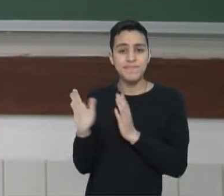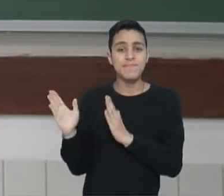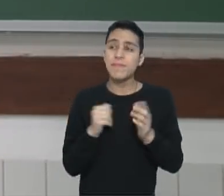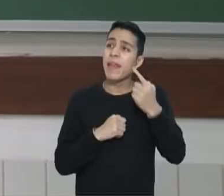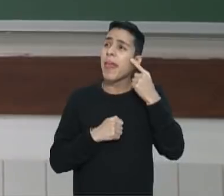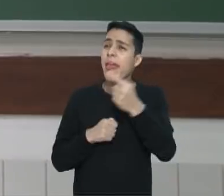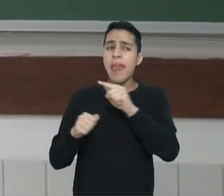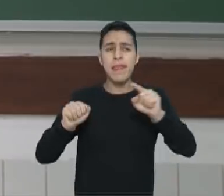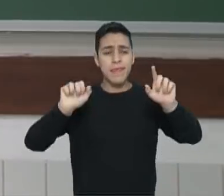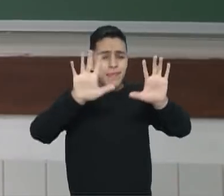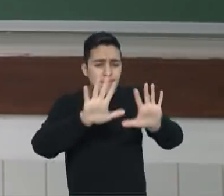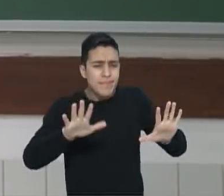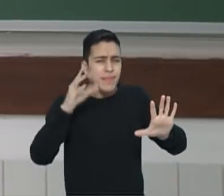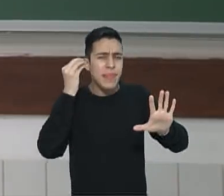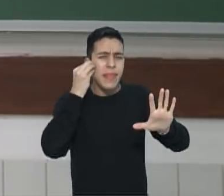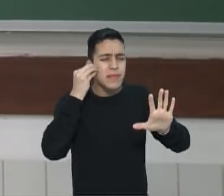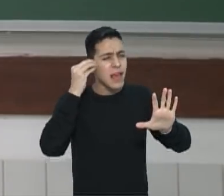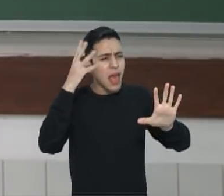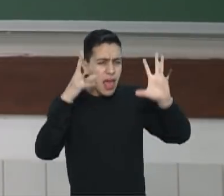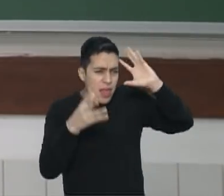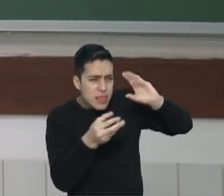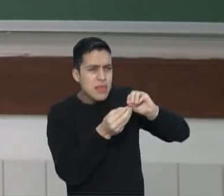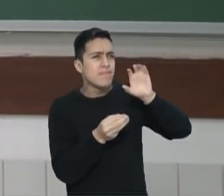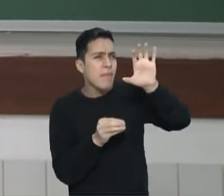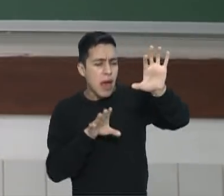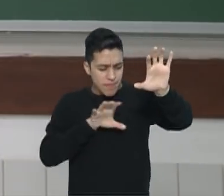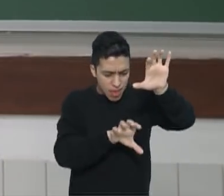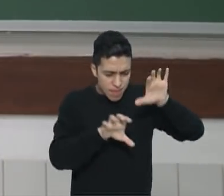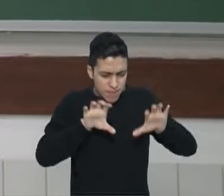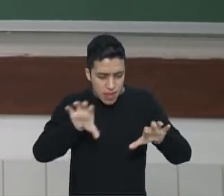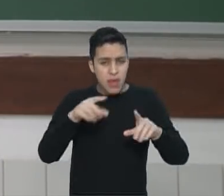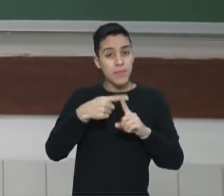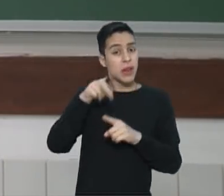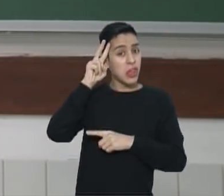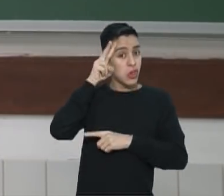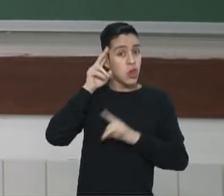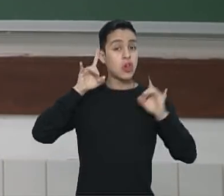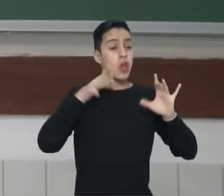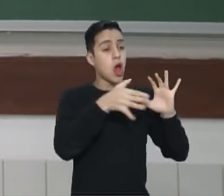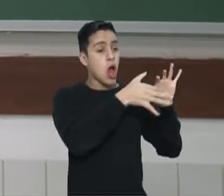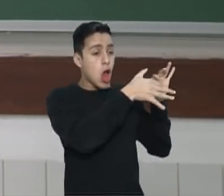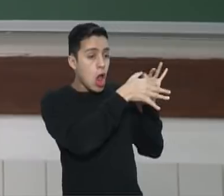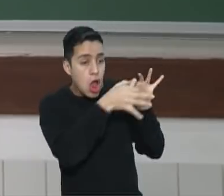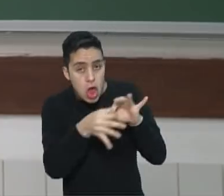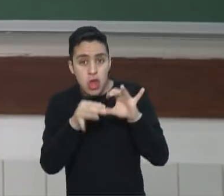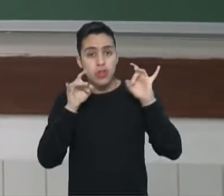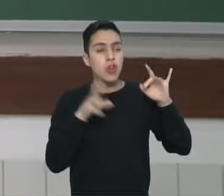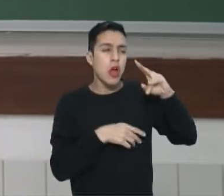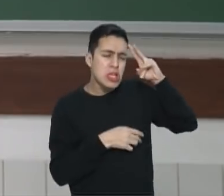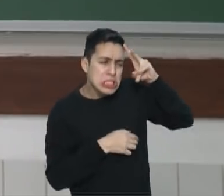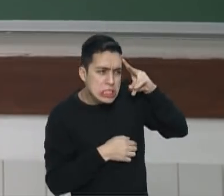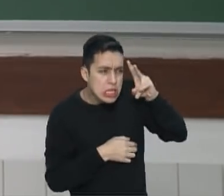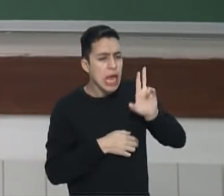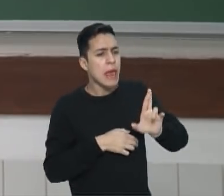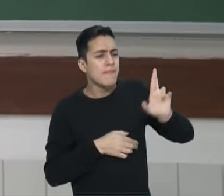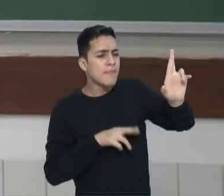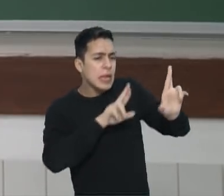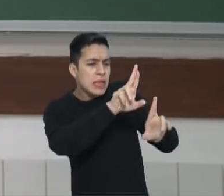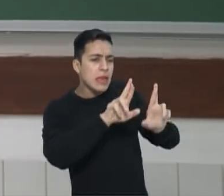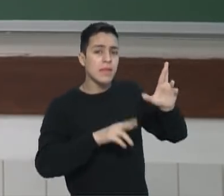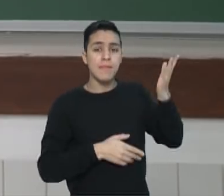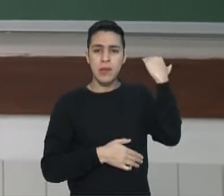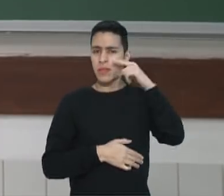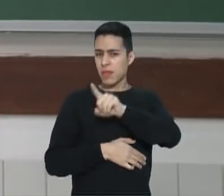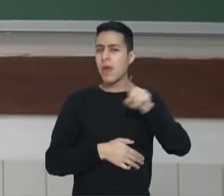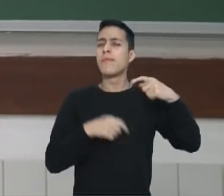né, do espaço geográfico. Quando a gente estuda a história, a gente não deve pensar só na história enquanto fazer história, representação do passado,